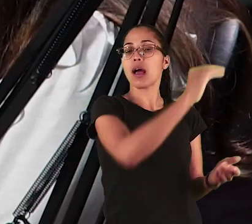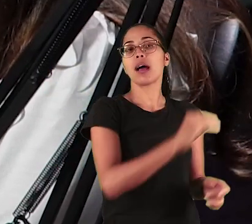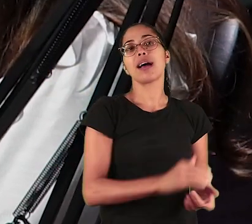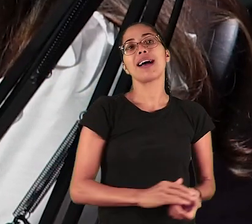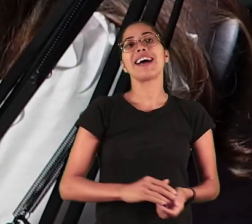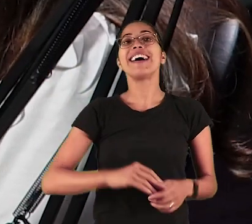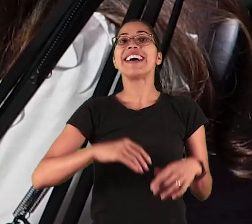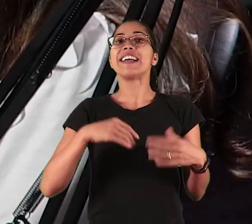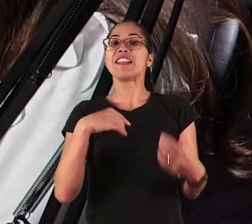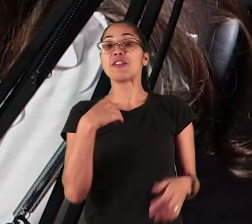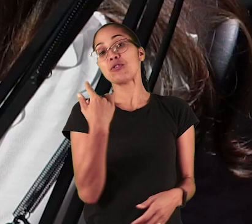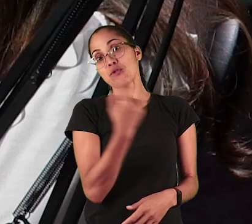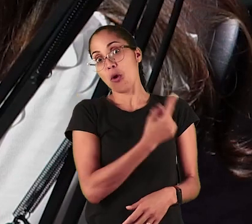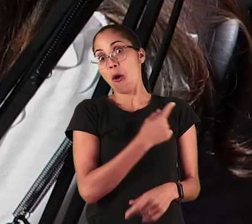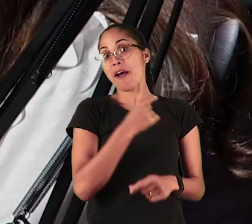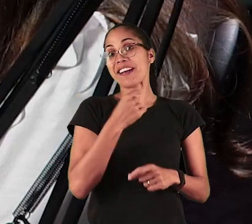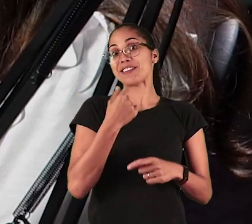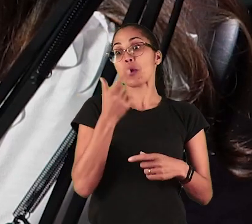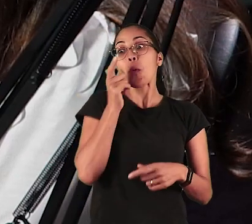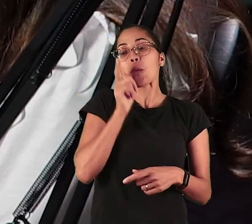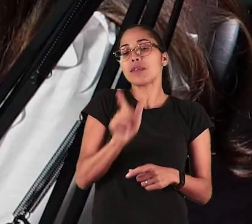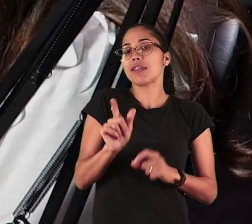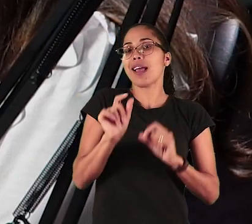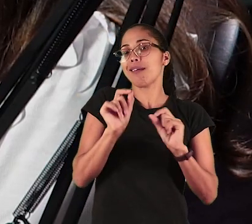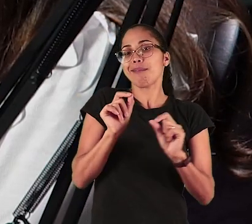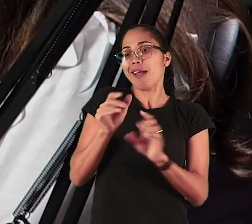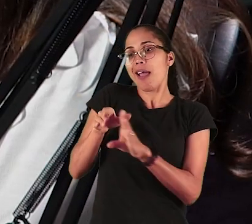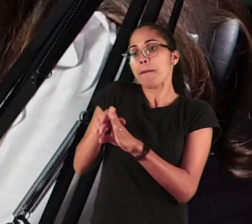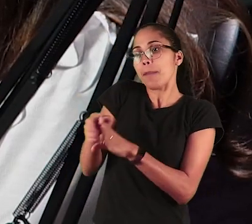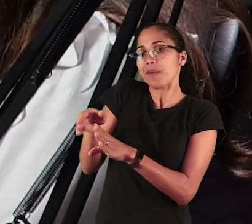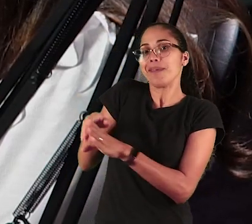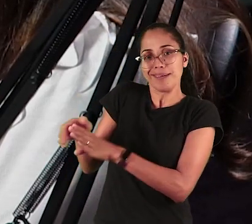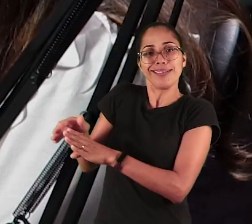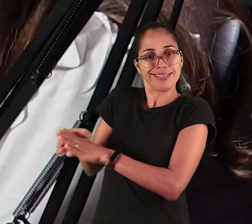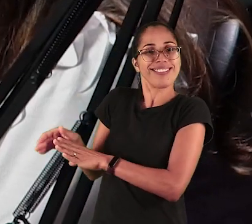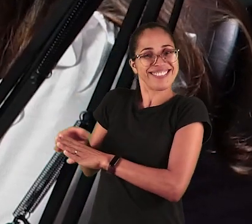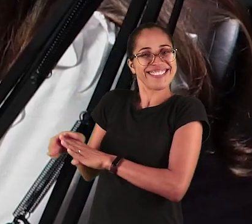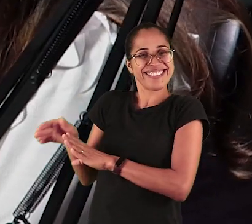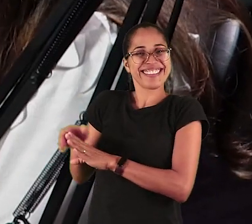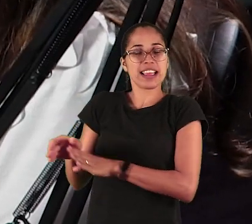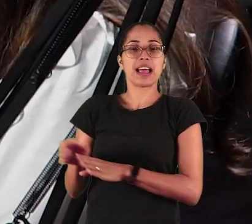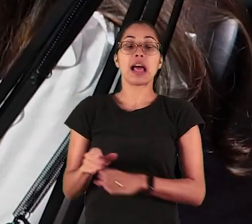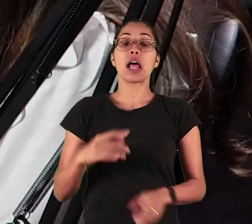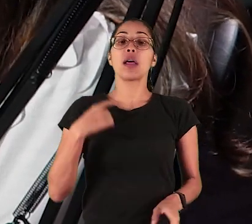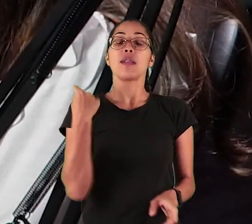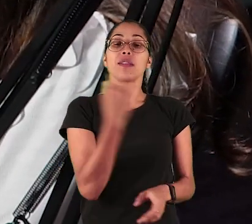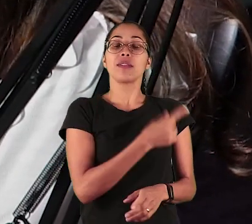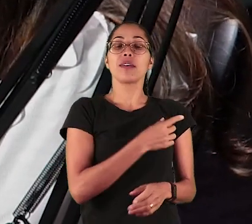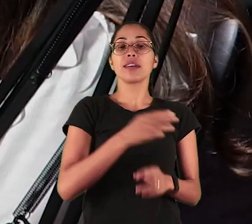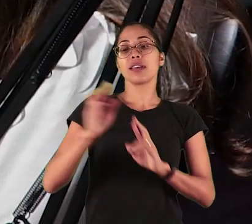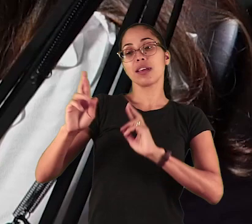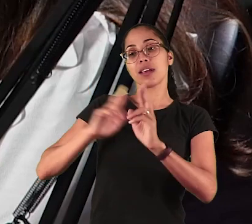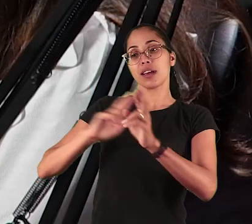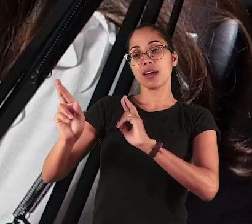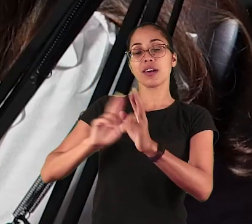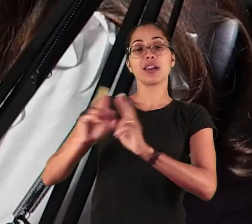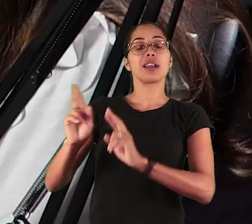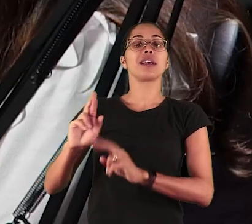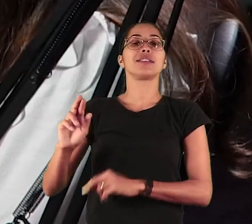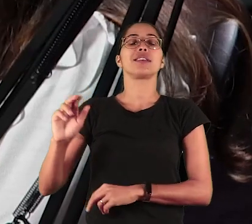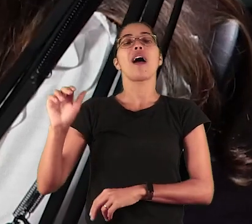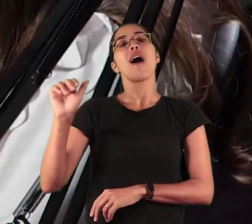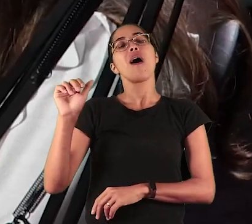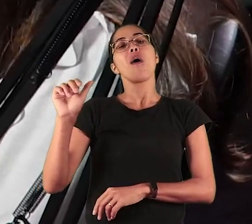grande você atende né um conselheiro ou tem uma proximidade muito grande se é da empresa e foi assim que começou minha relação com